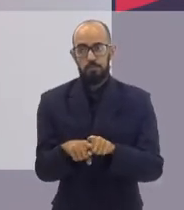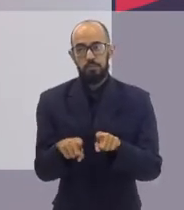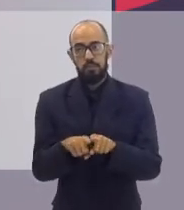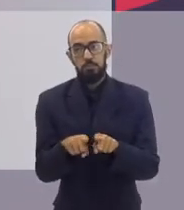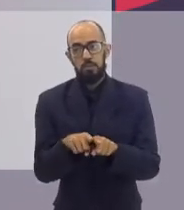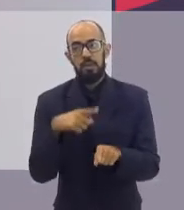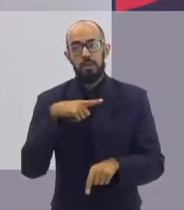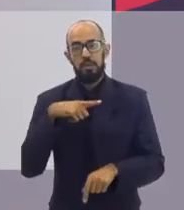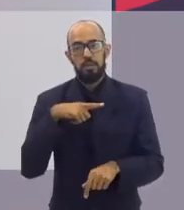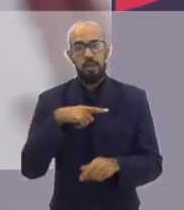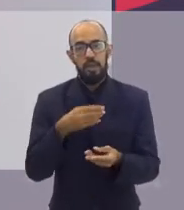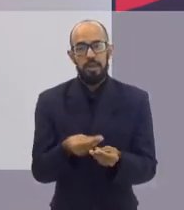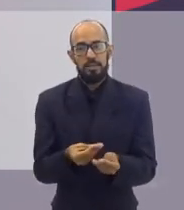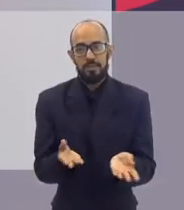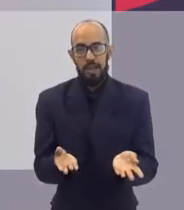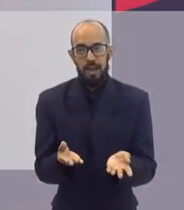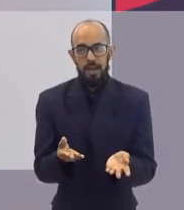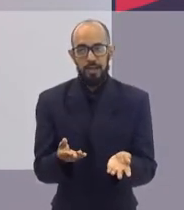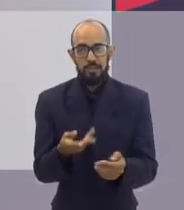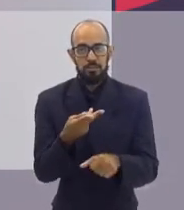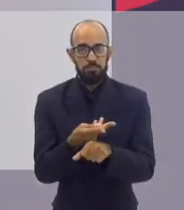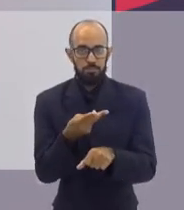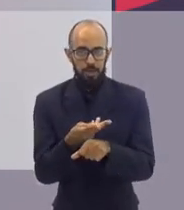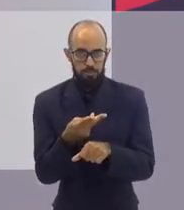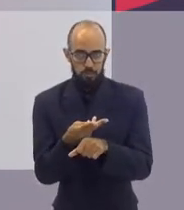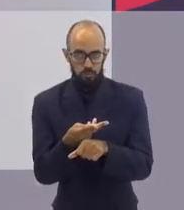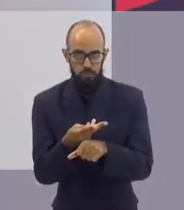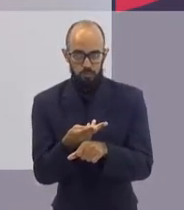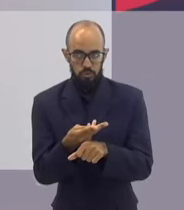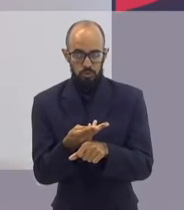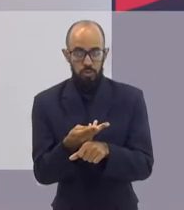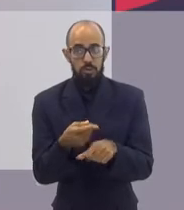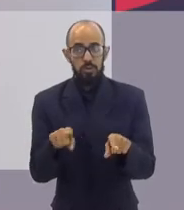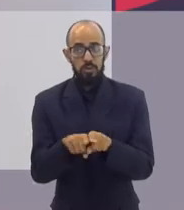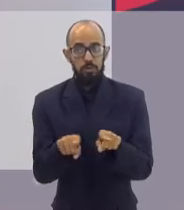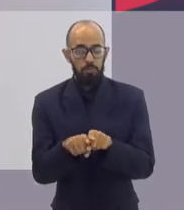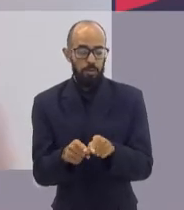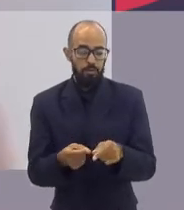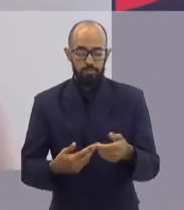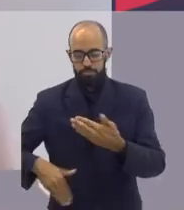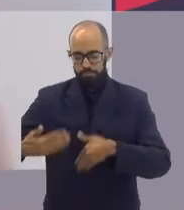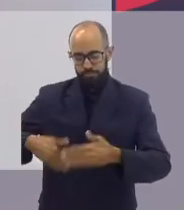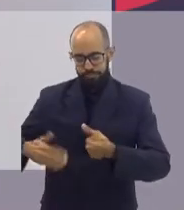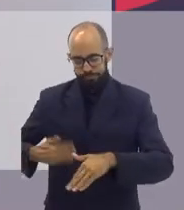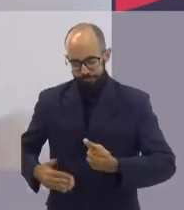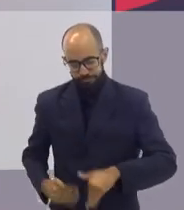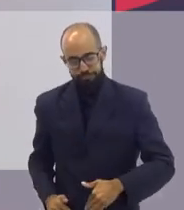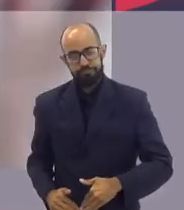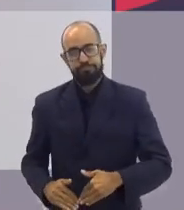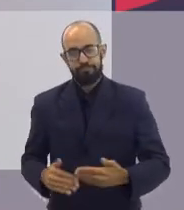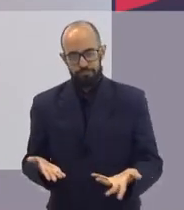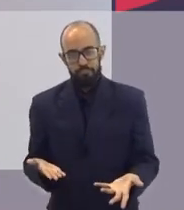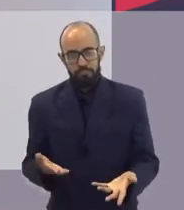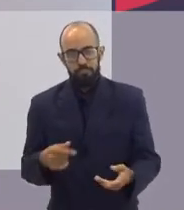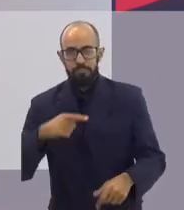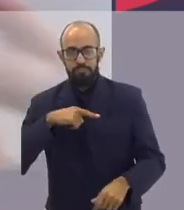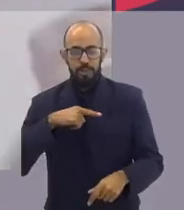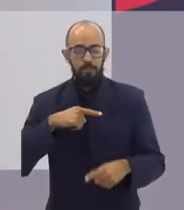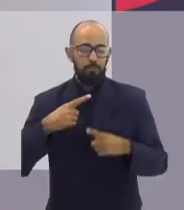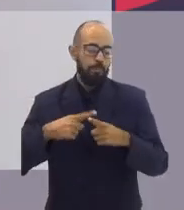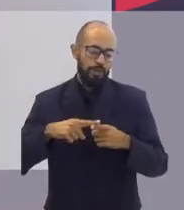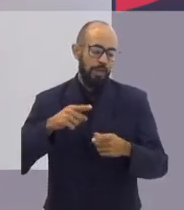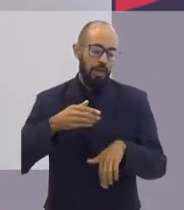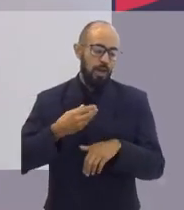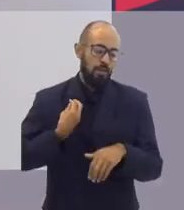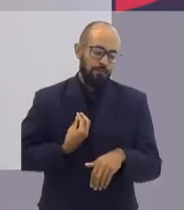famosas cartas de bônus e revés. Porque, na vida real, tem muito mais revés do que bônus. Né? Nessa caminhada,